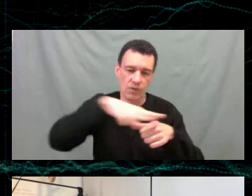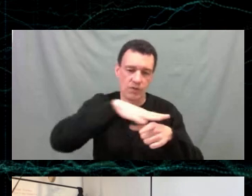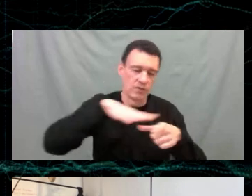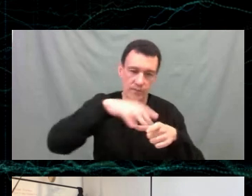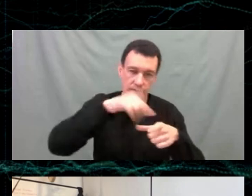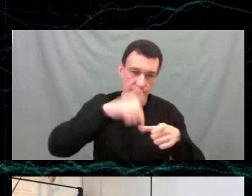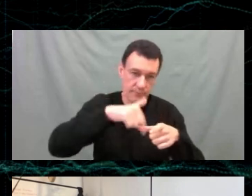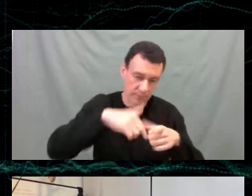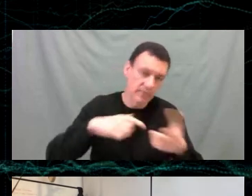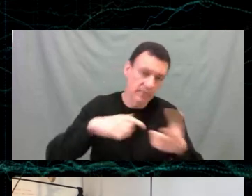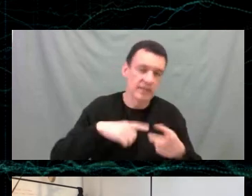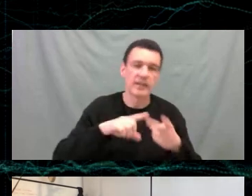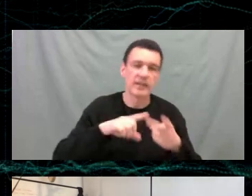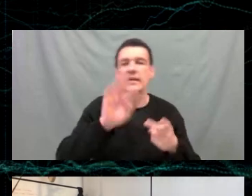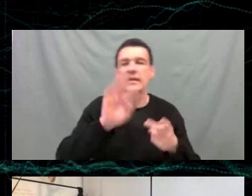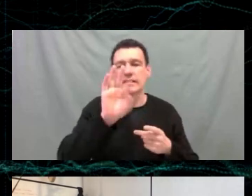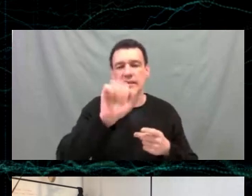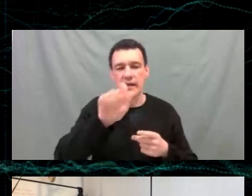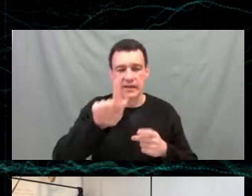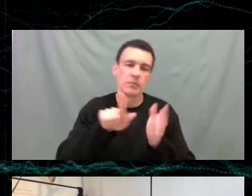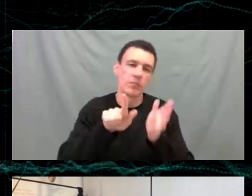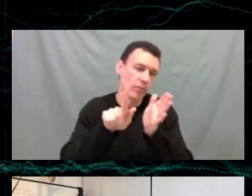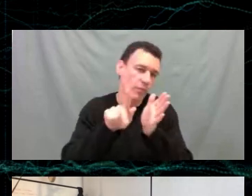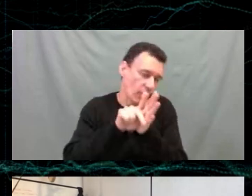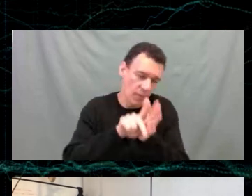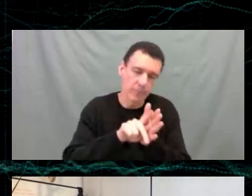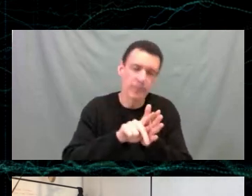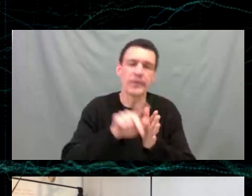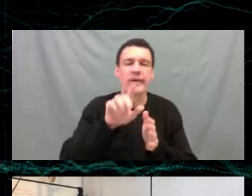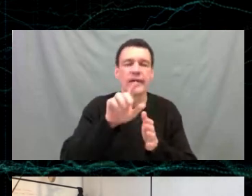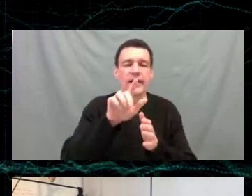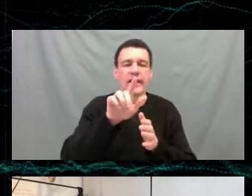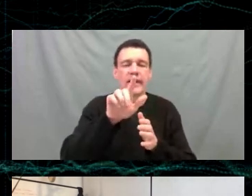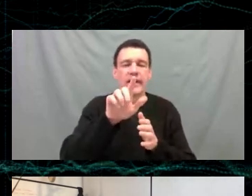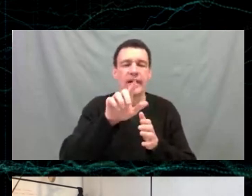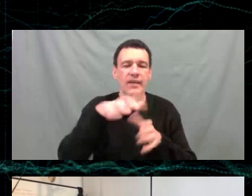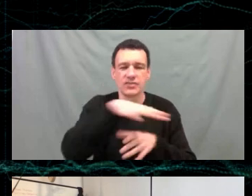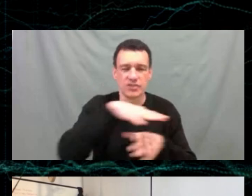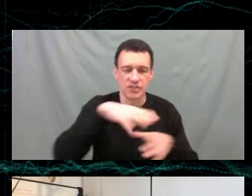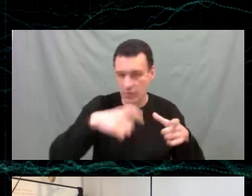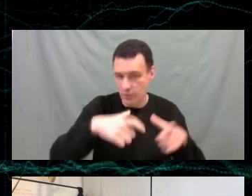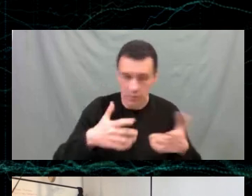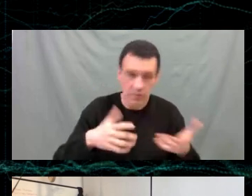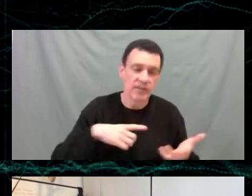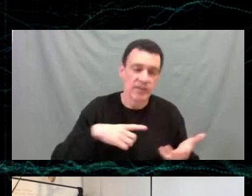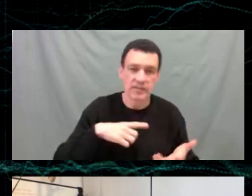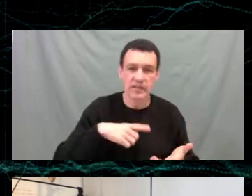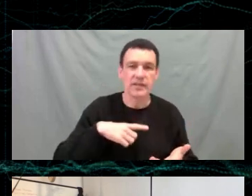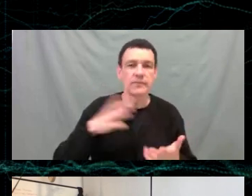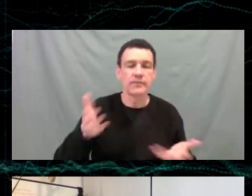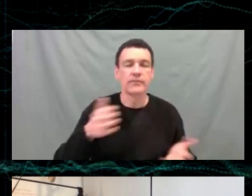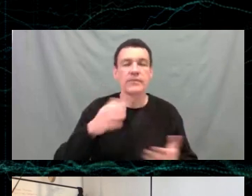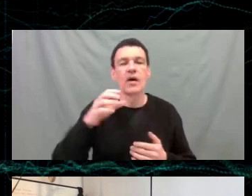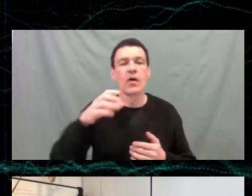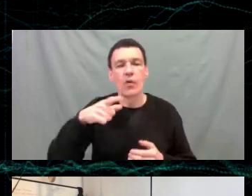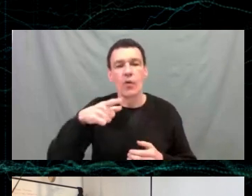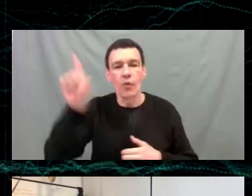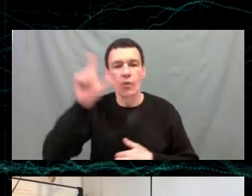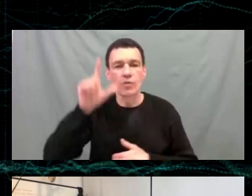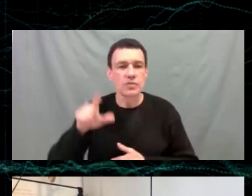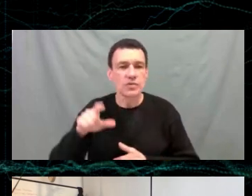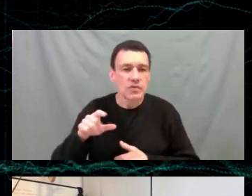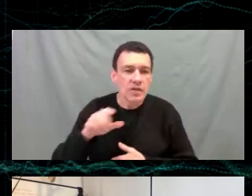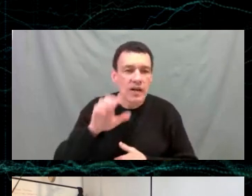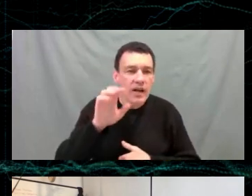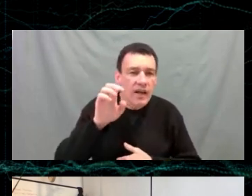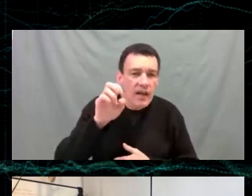tem as tags referentes à região. A gente tem um outro também que é o env.yaml, então esse daqui também eu consigo colocar